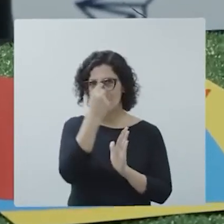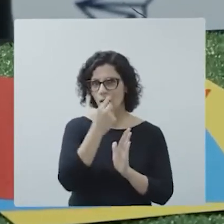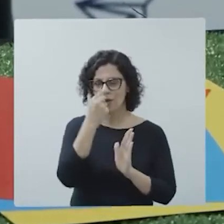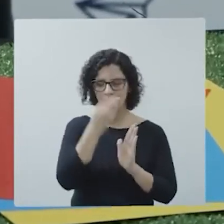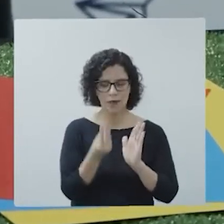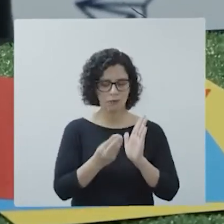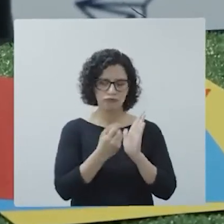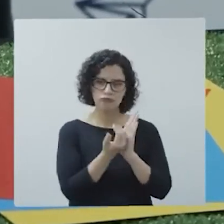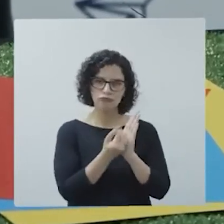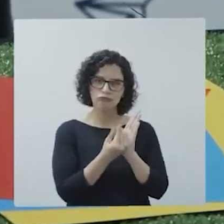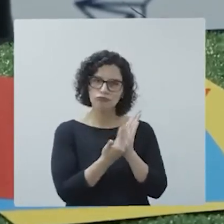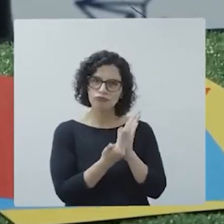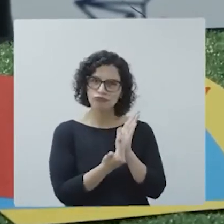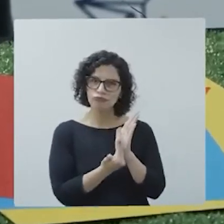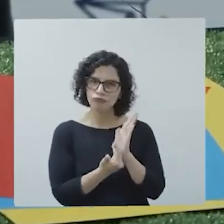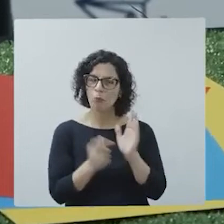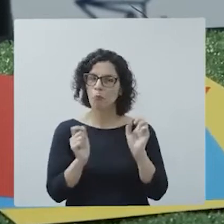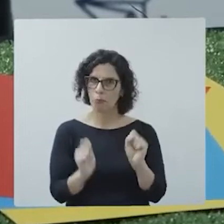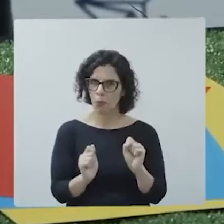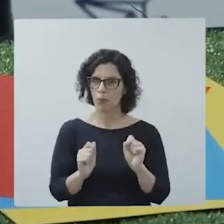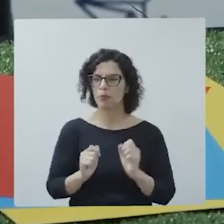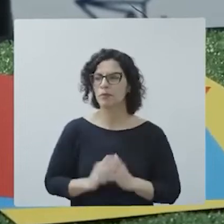pode preencher.